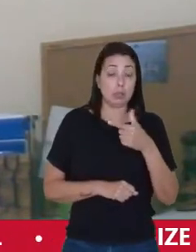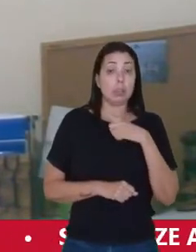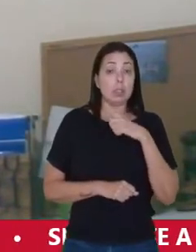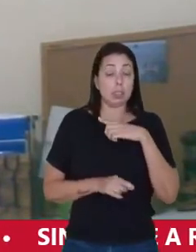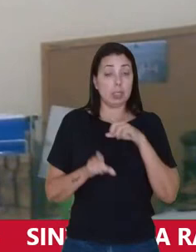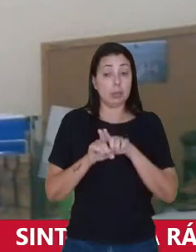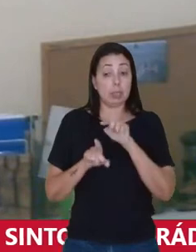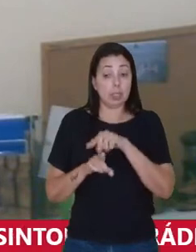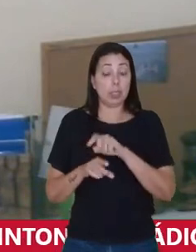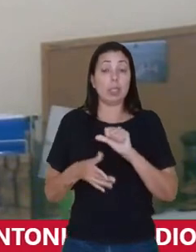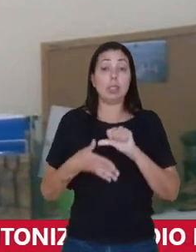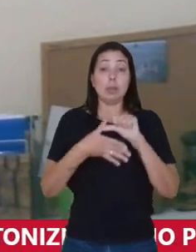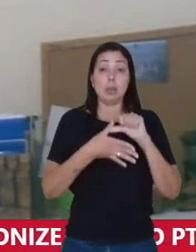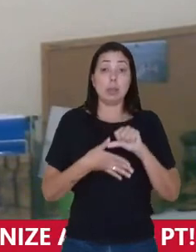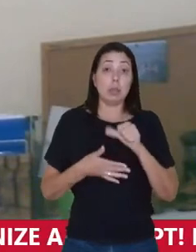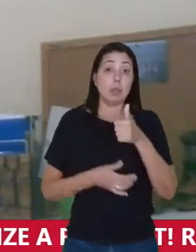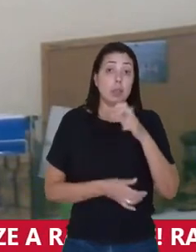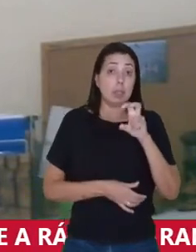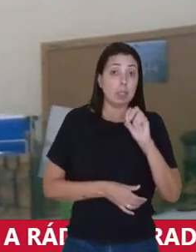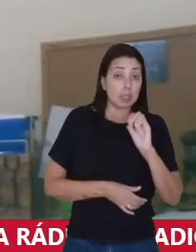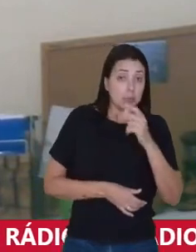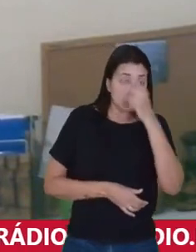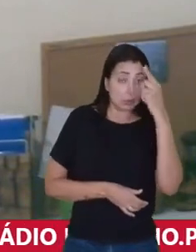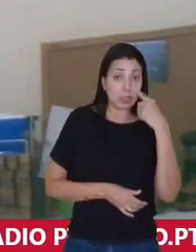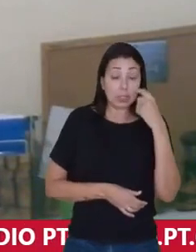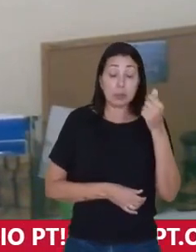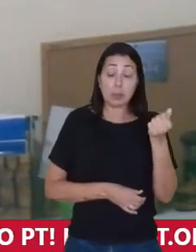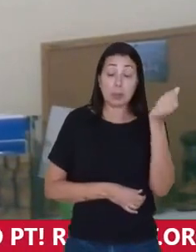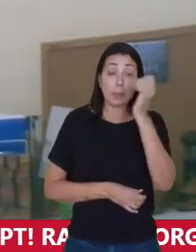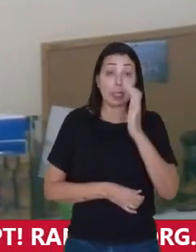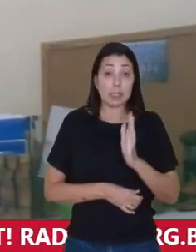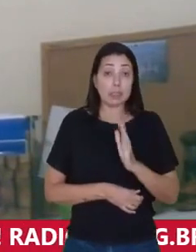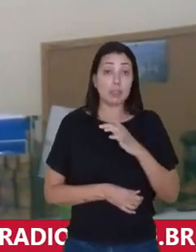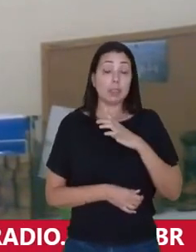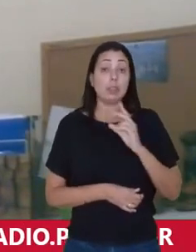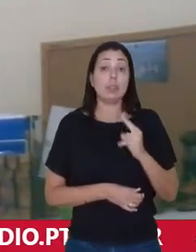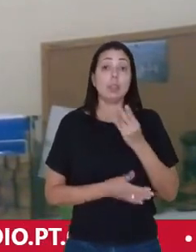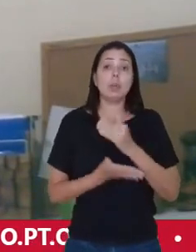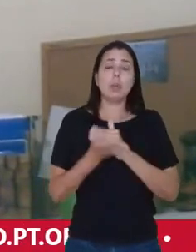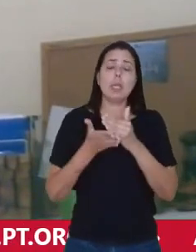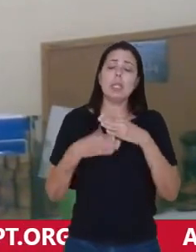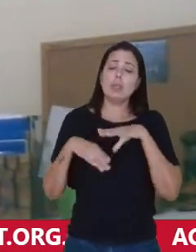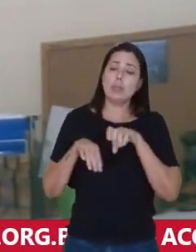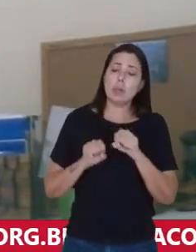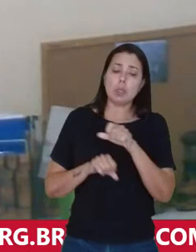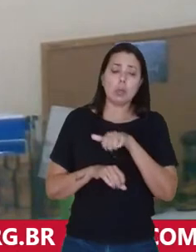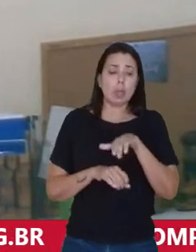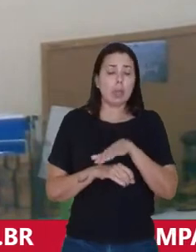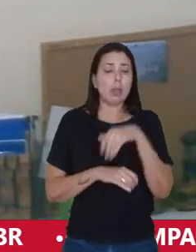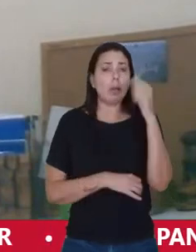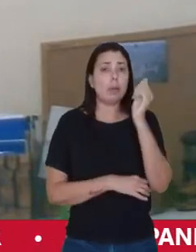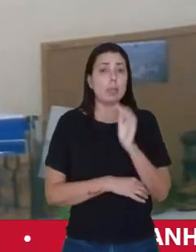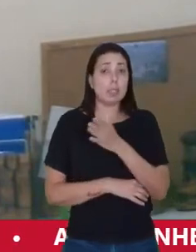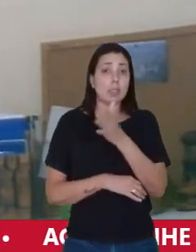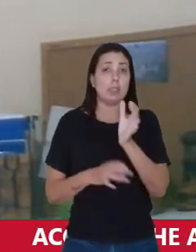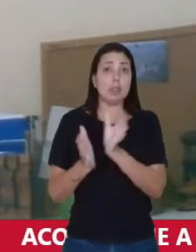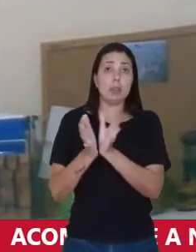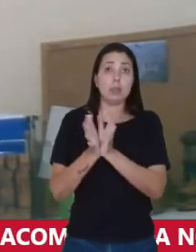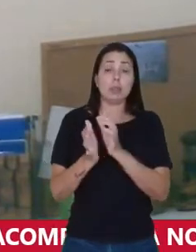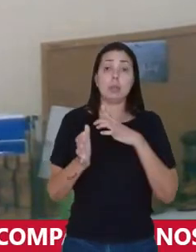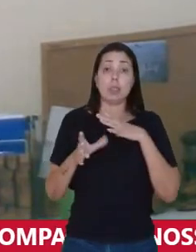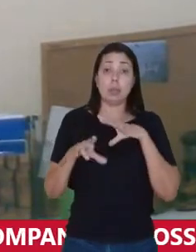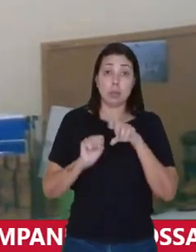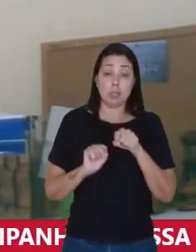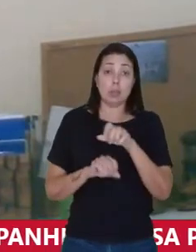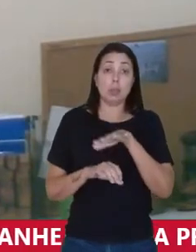termos de América Latina, e 1500, se a gente for pensar em termos de Brasil, o momento que começa a formação do território brasileiro. Esses grupos têm a